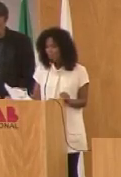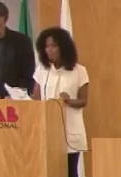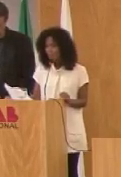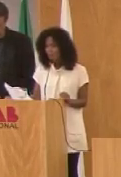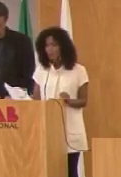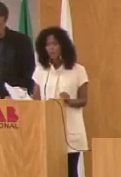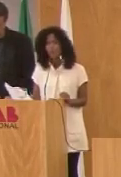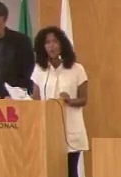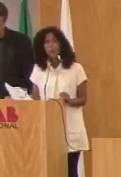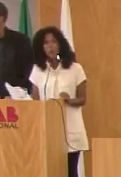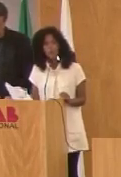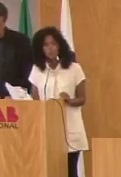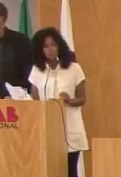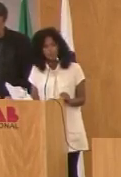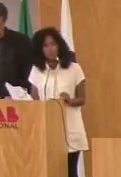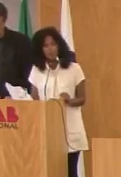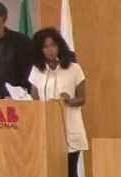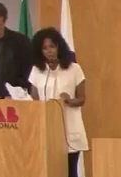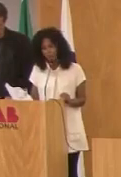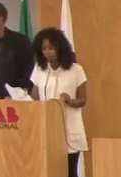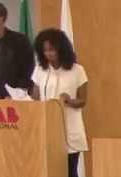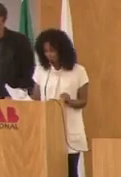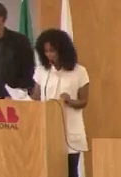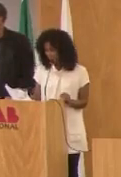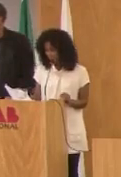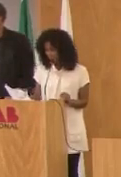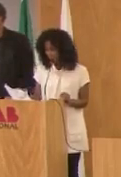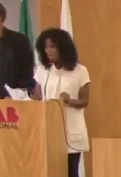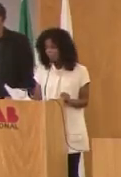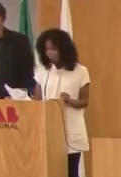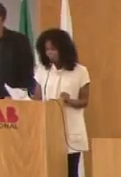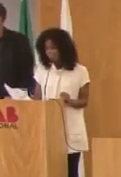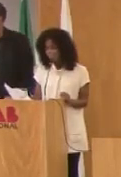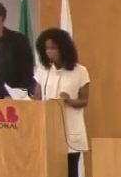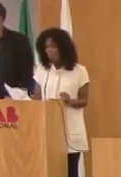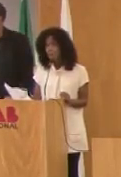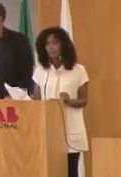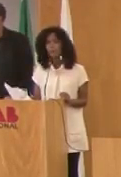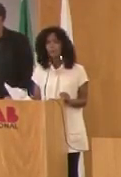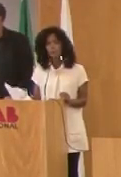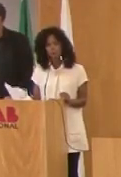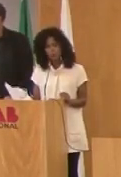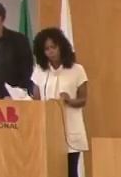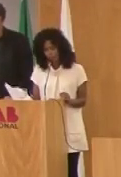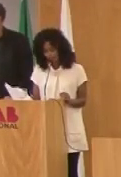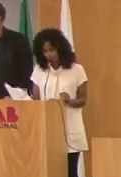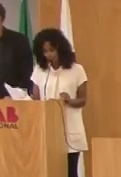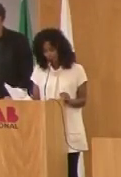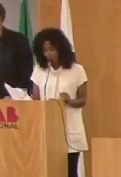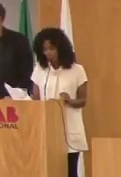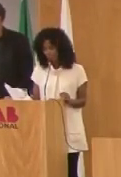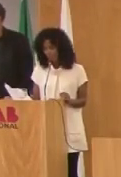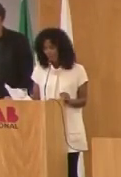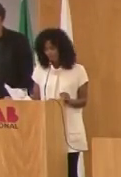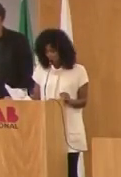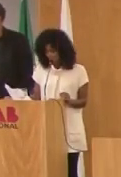será alcançada com respeito aos direitos humanos e a promoção da participação